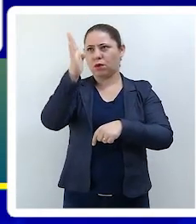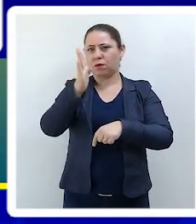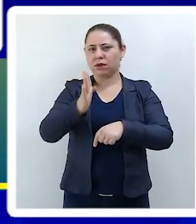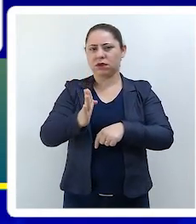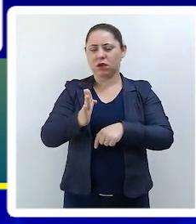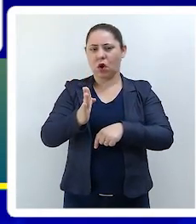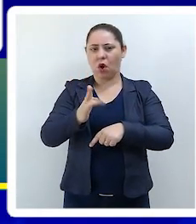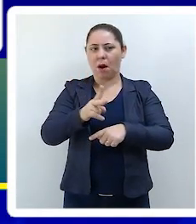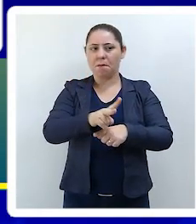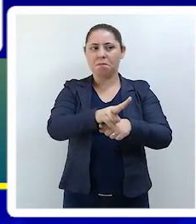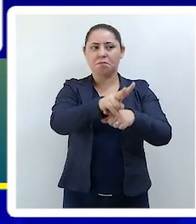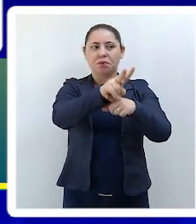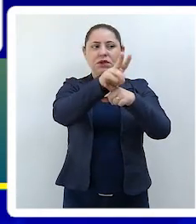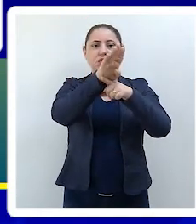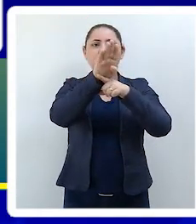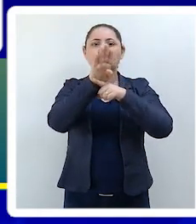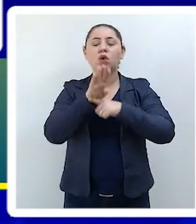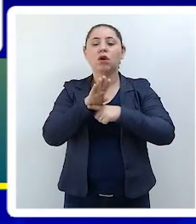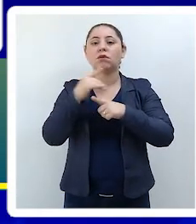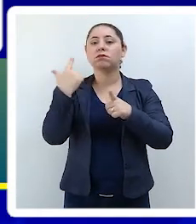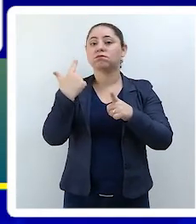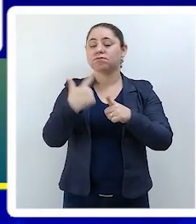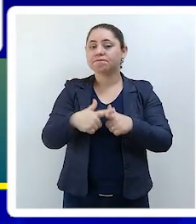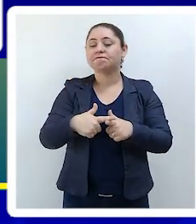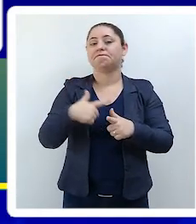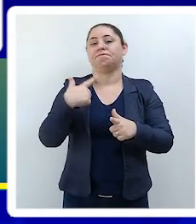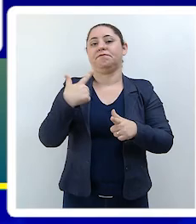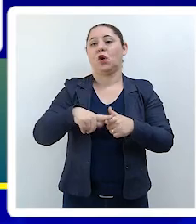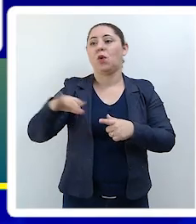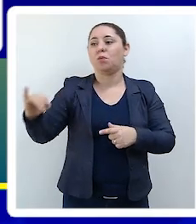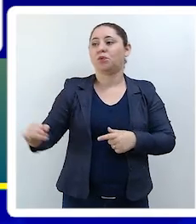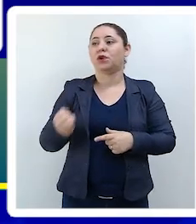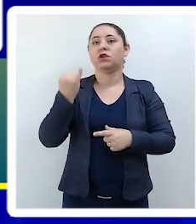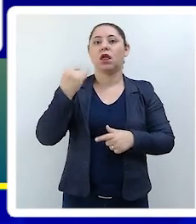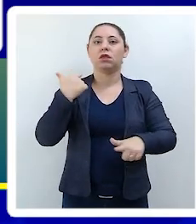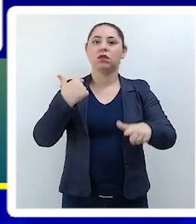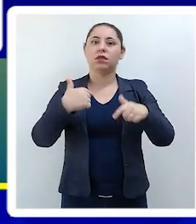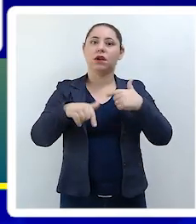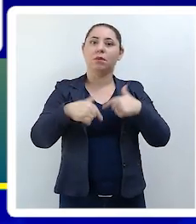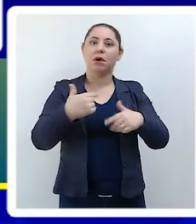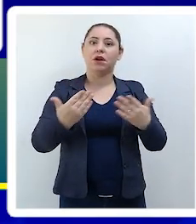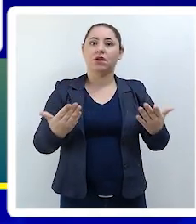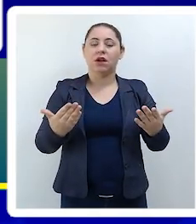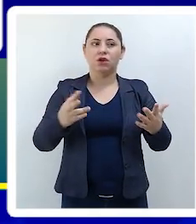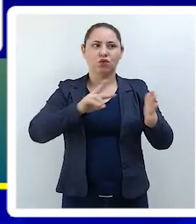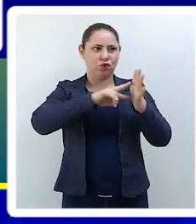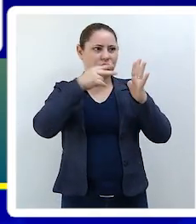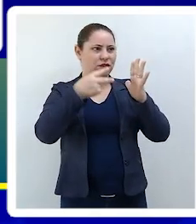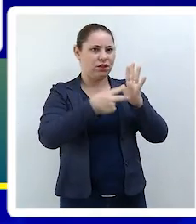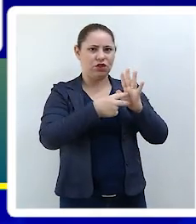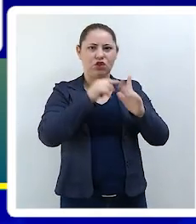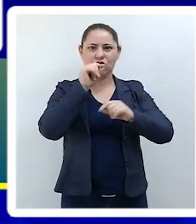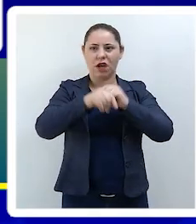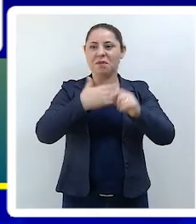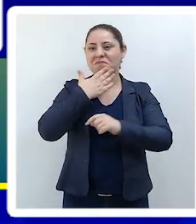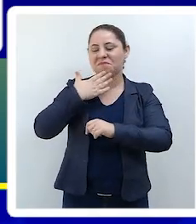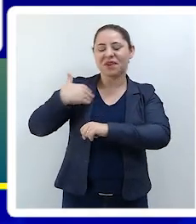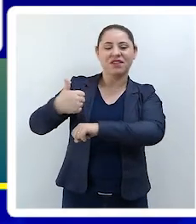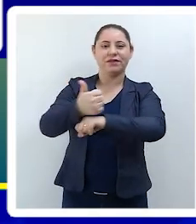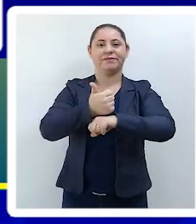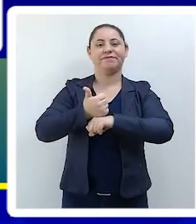nós somos privilegiados. Nós temos a oportunidade de trabalhar no sentido de promover essas